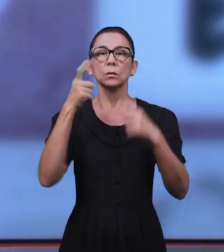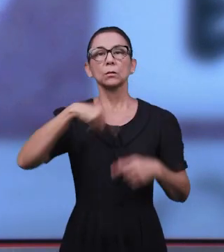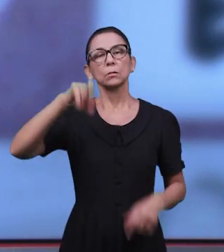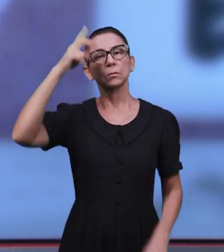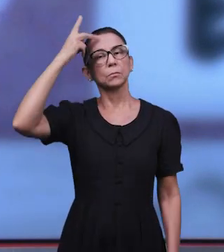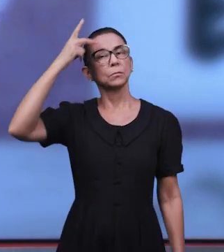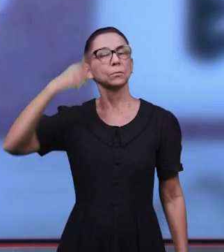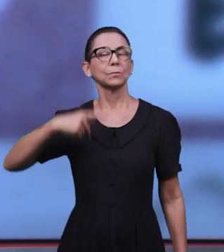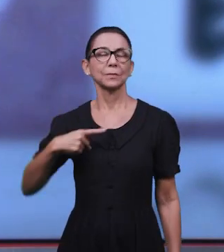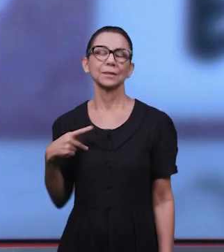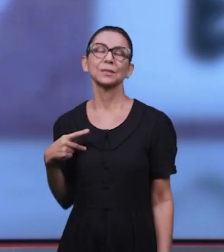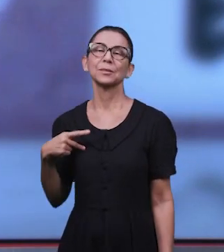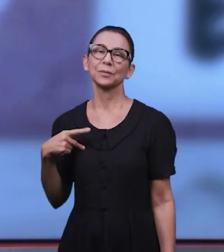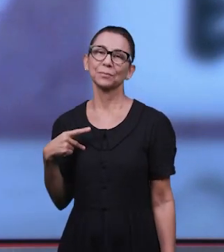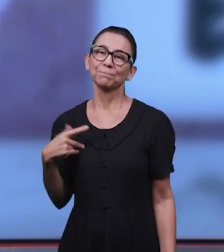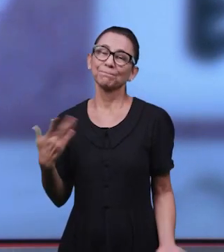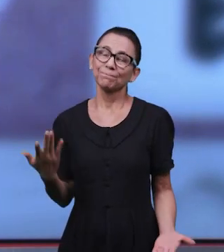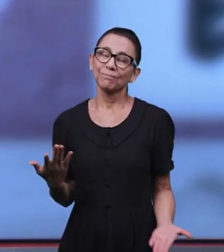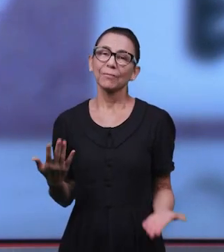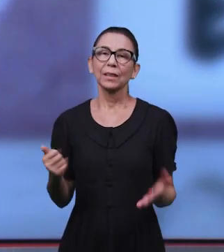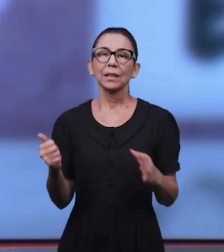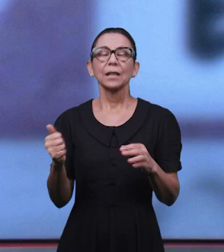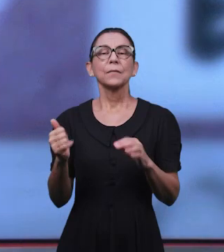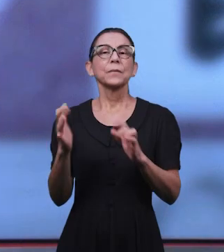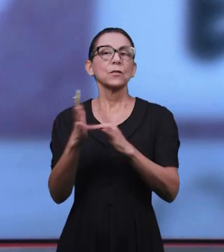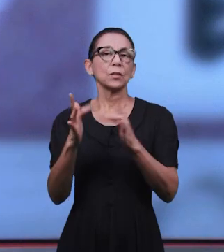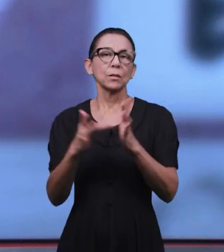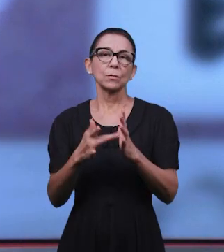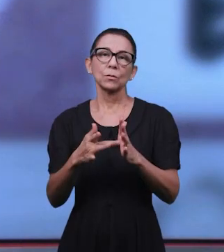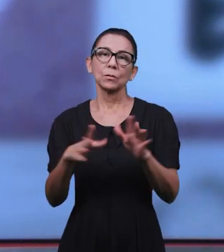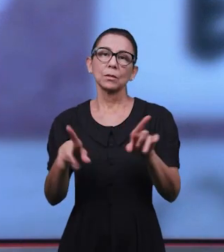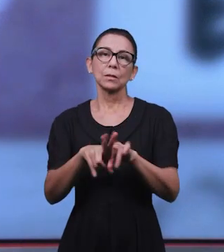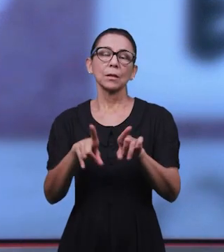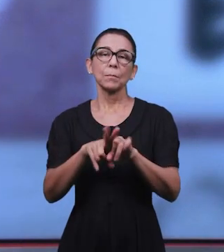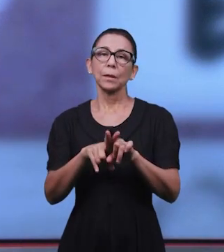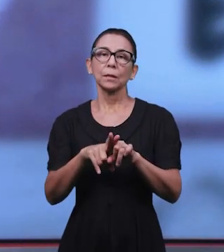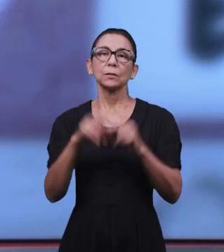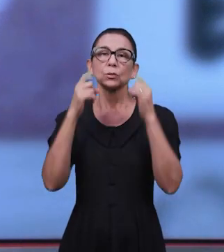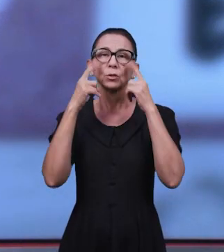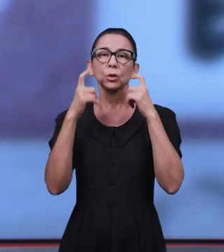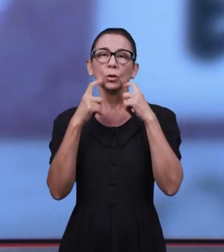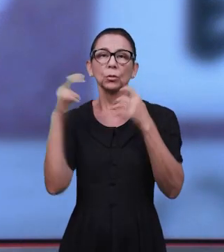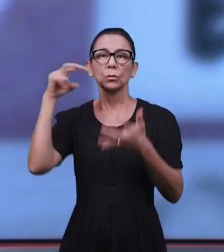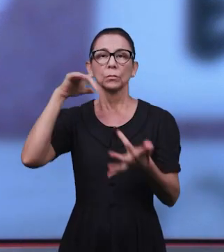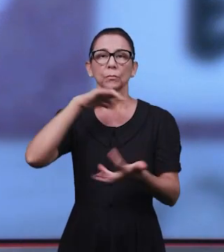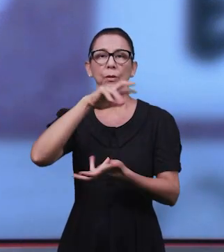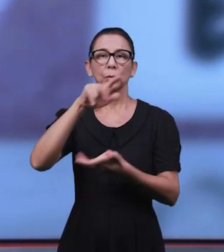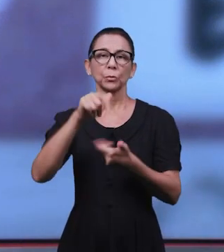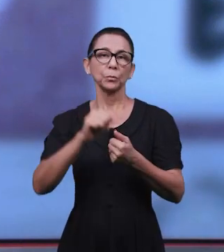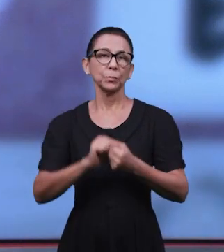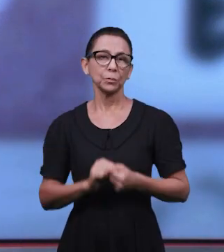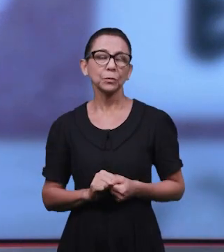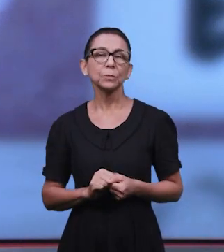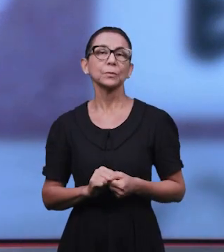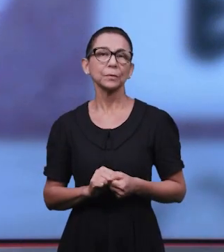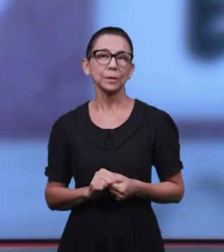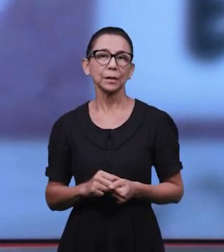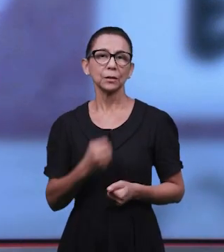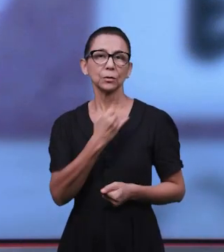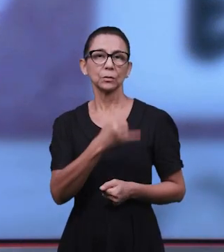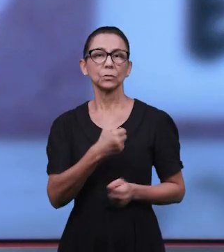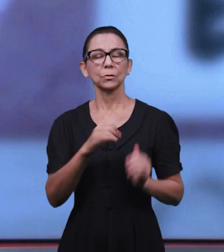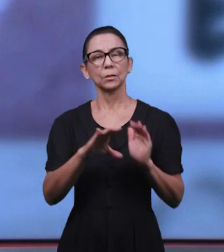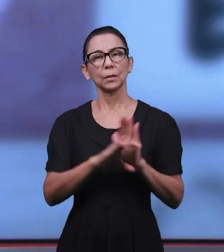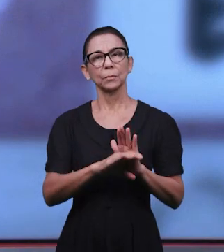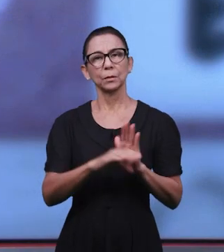somos humanos e até Jesus, quando se fez homem, chorou, conforme está registrado no livro de João,